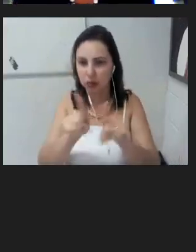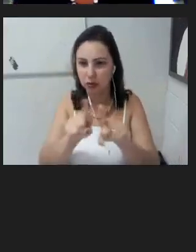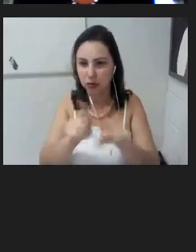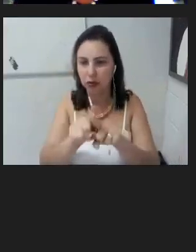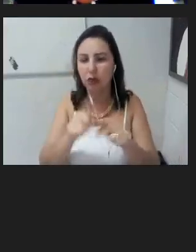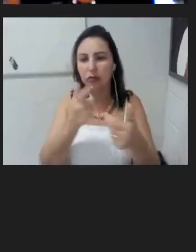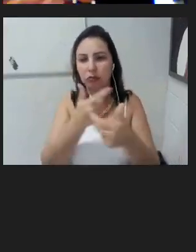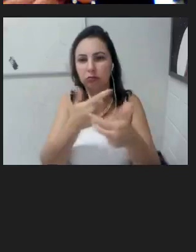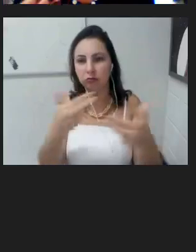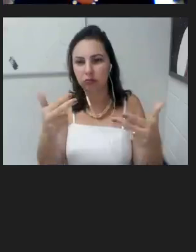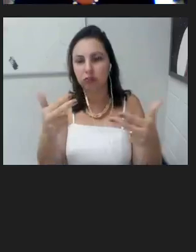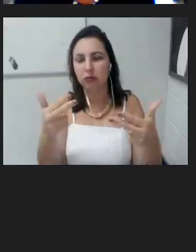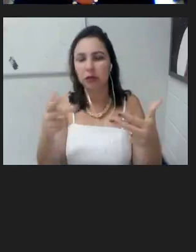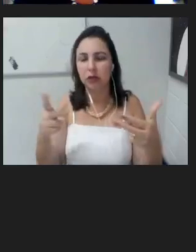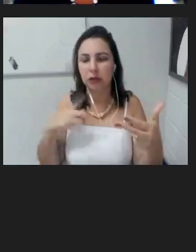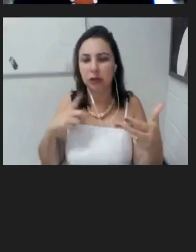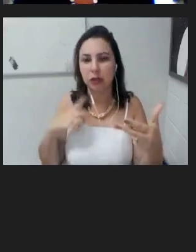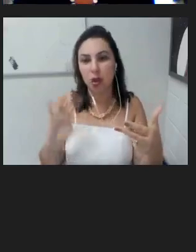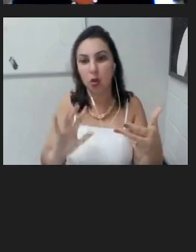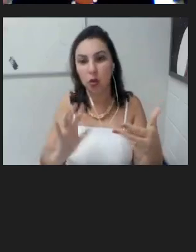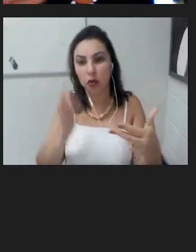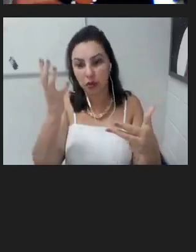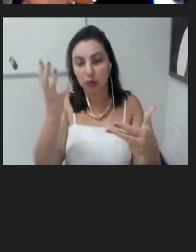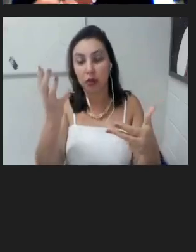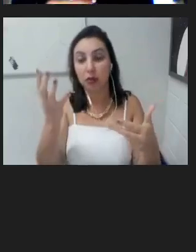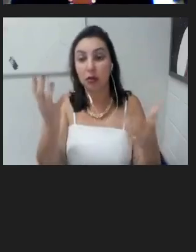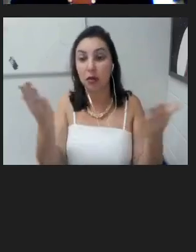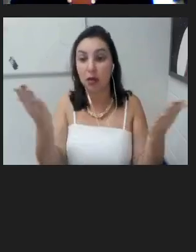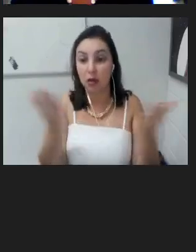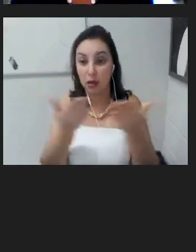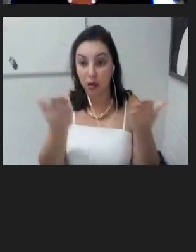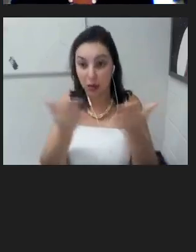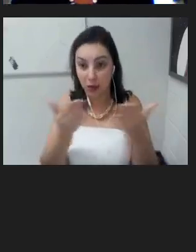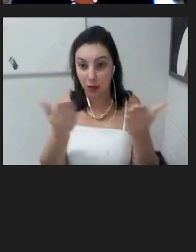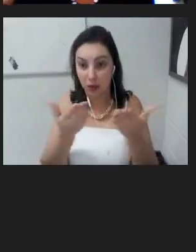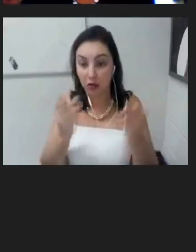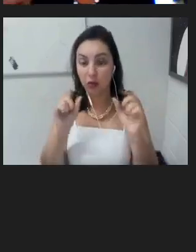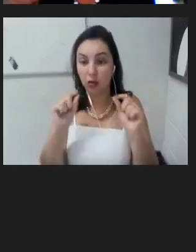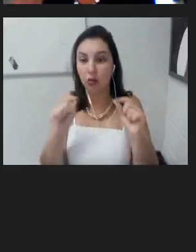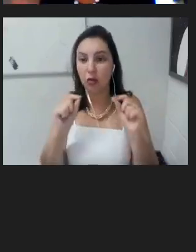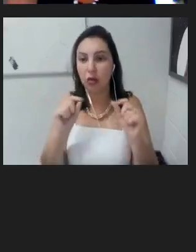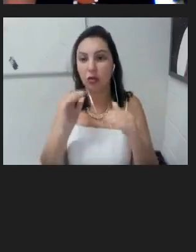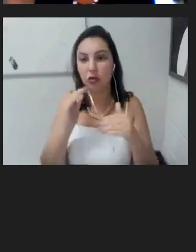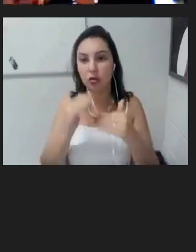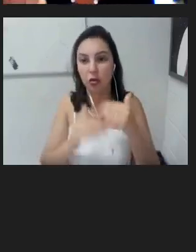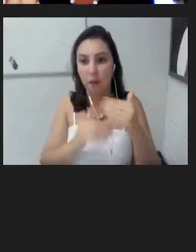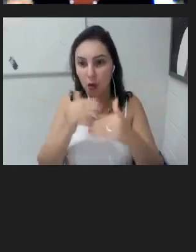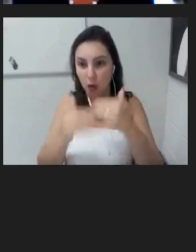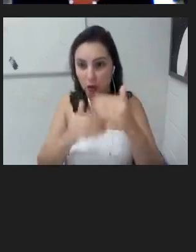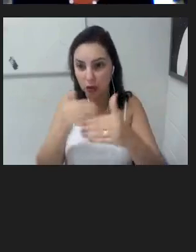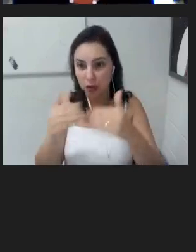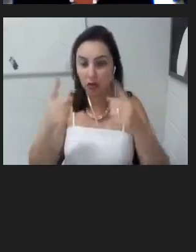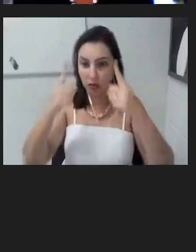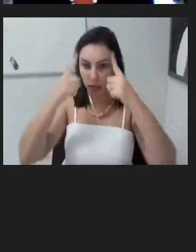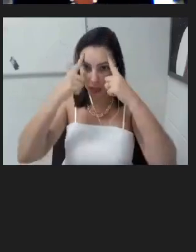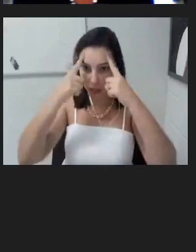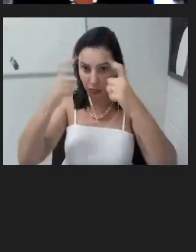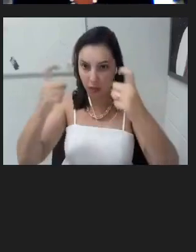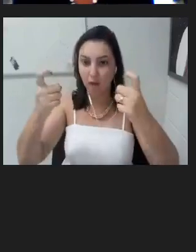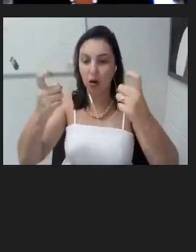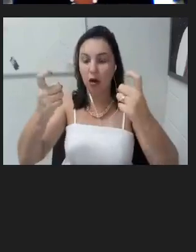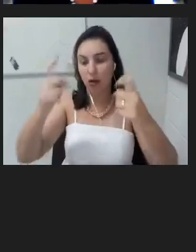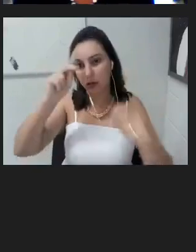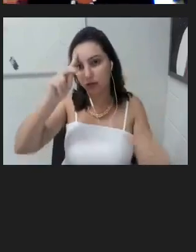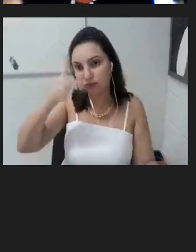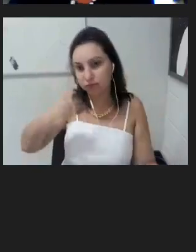mais prevalentes e chegamos em um processo, que é o da violência